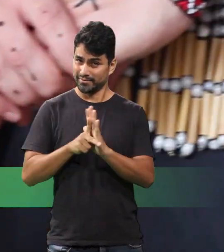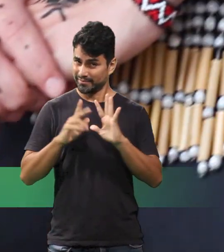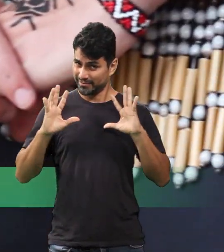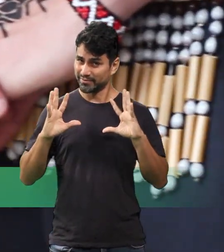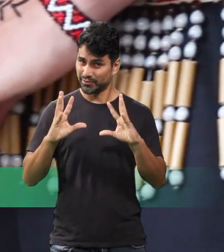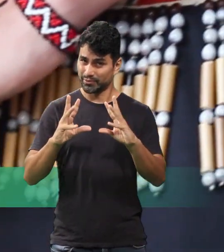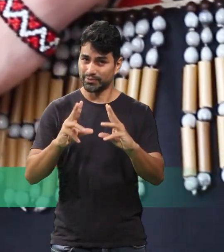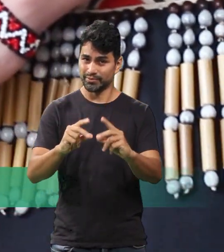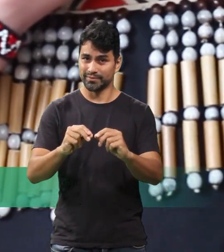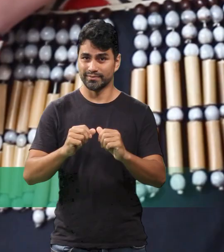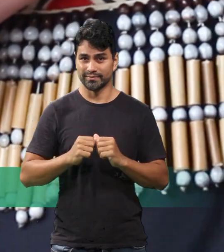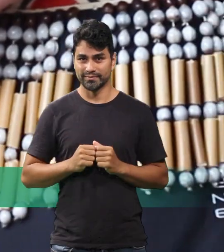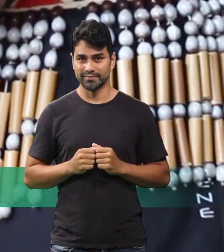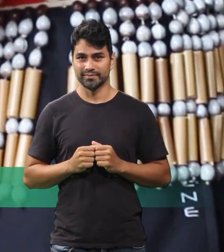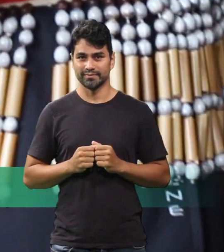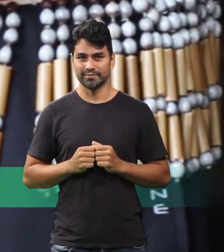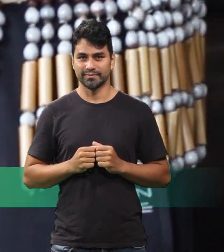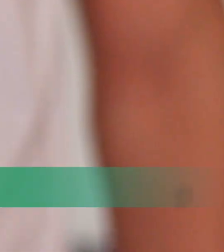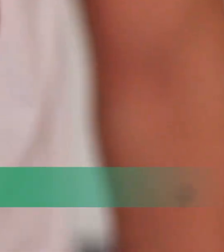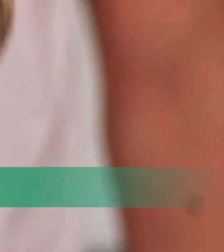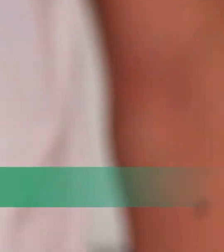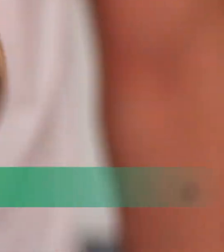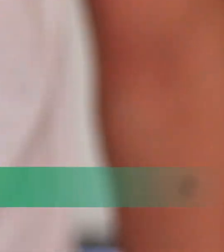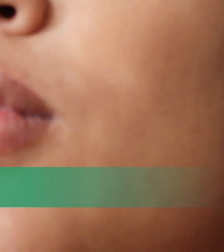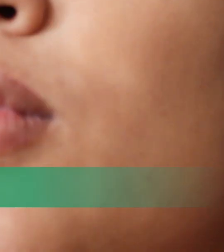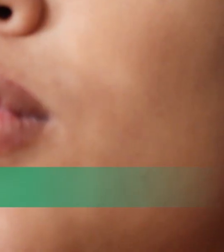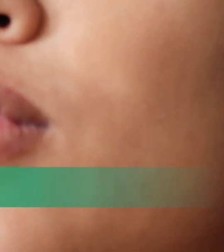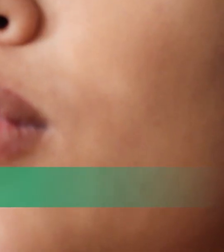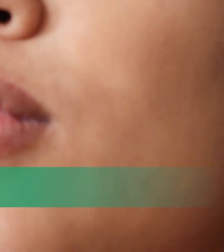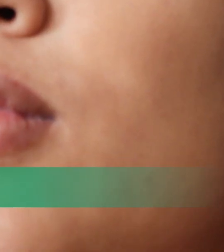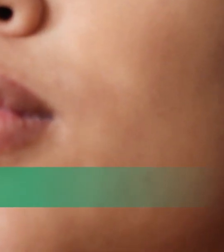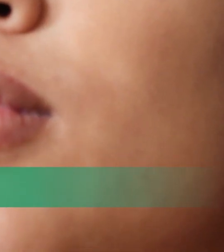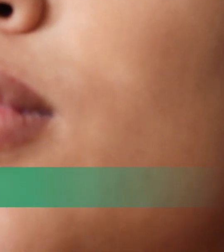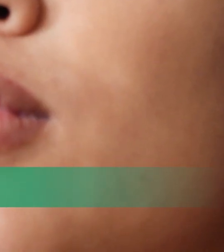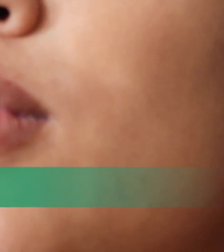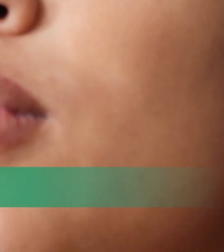e democrático da universidade.